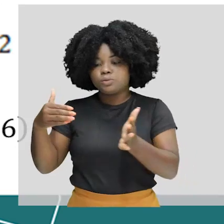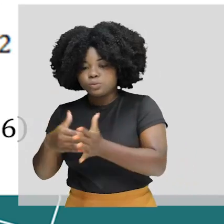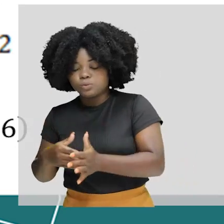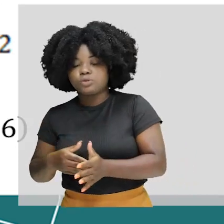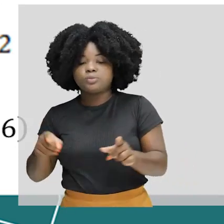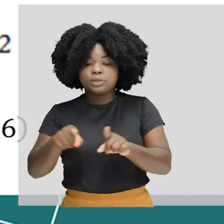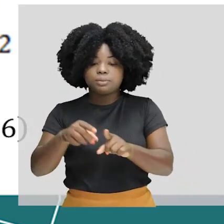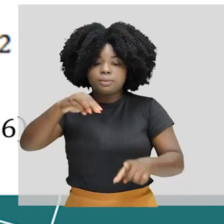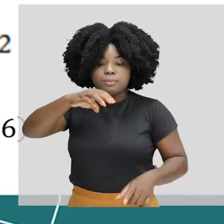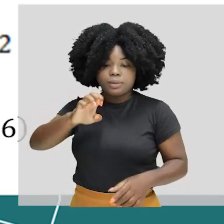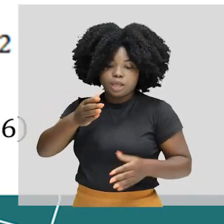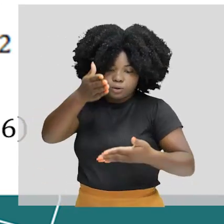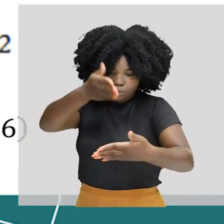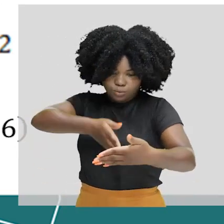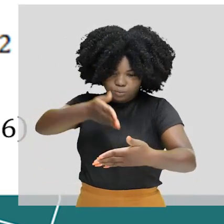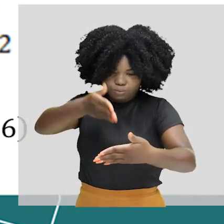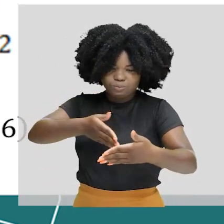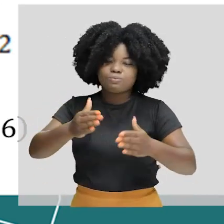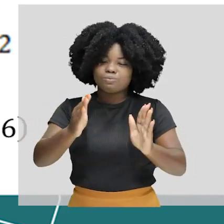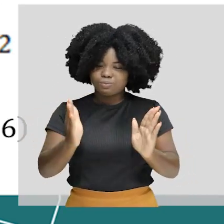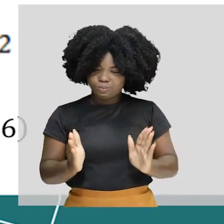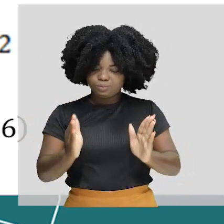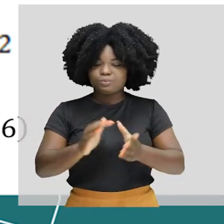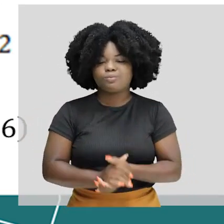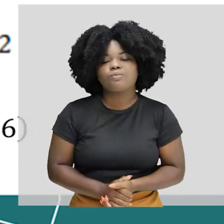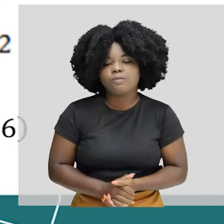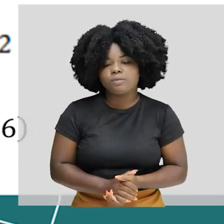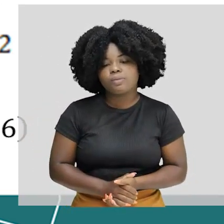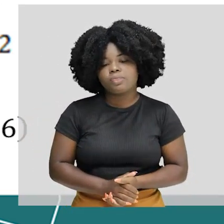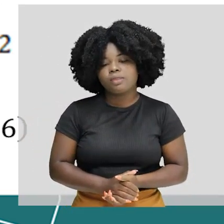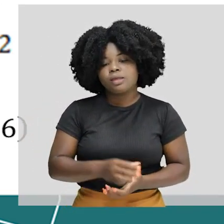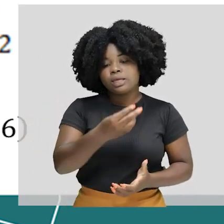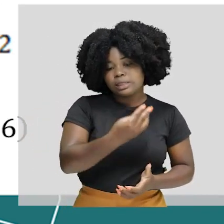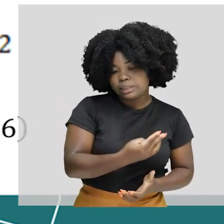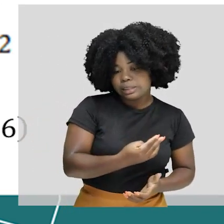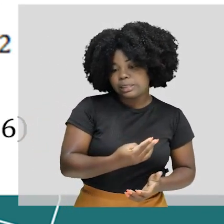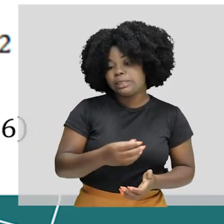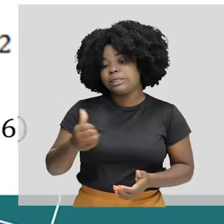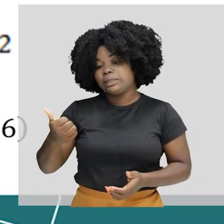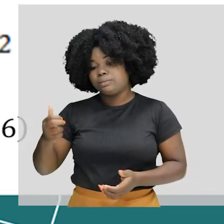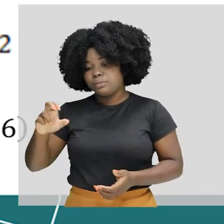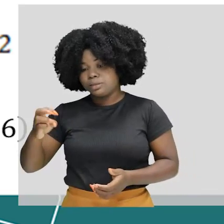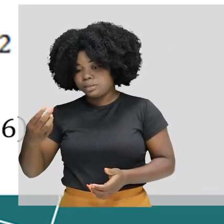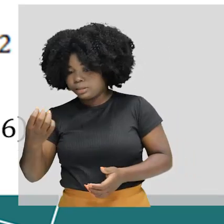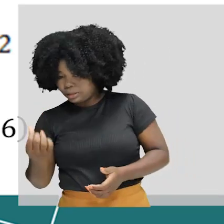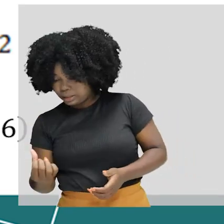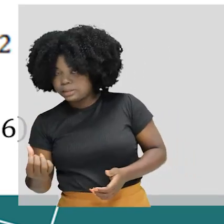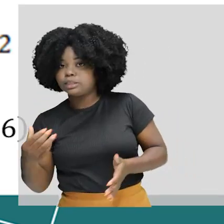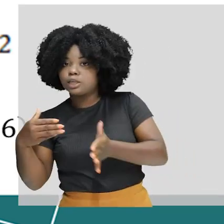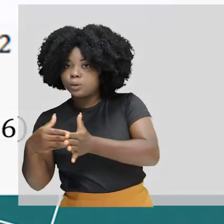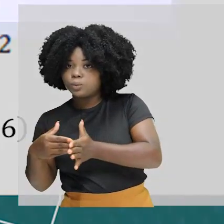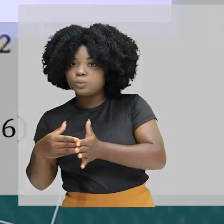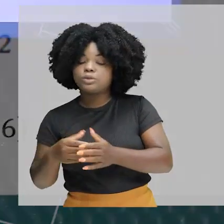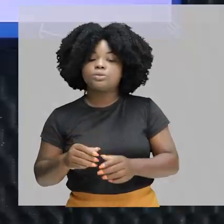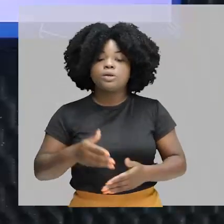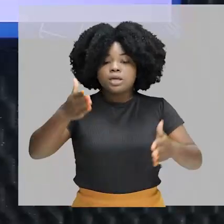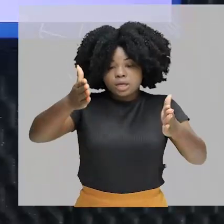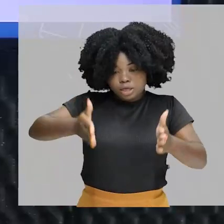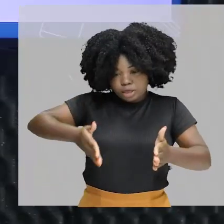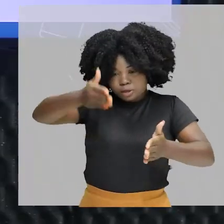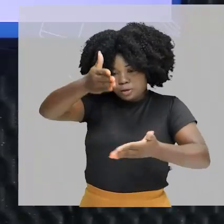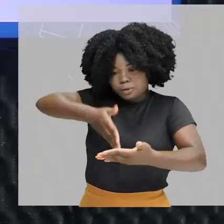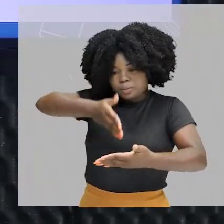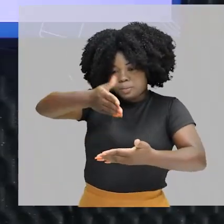Veja que os extremos, né, foram passados no enunciado da questão, que é 3 e 1536, e os meios que